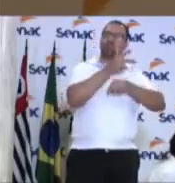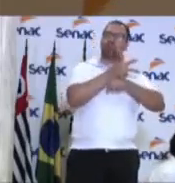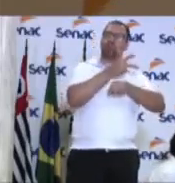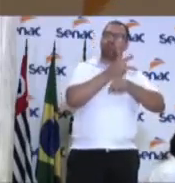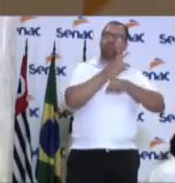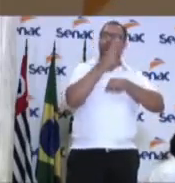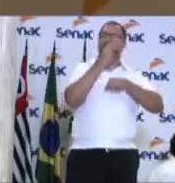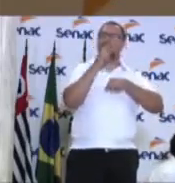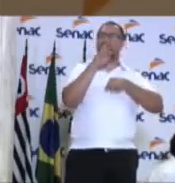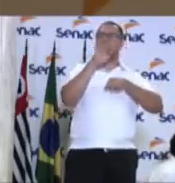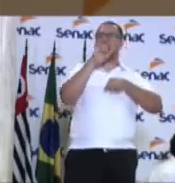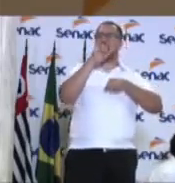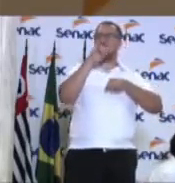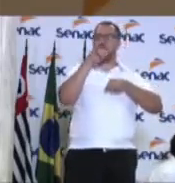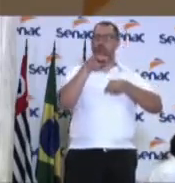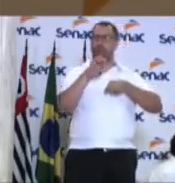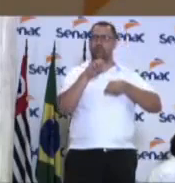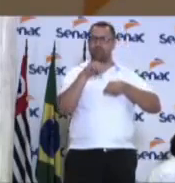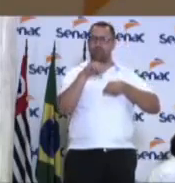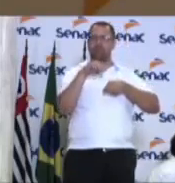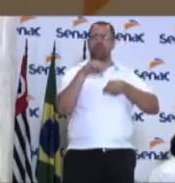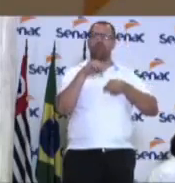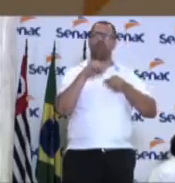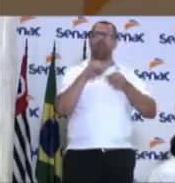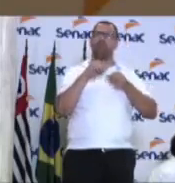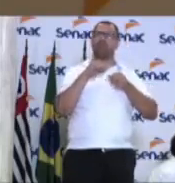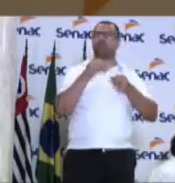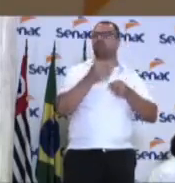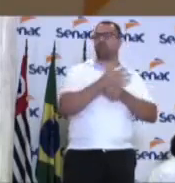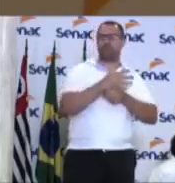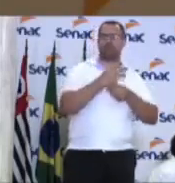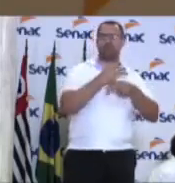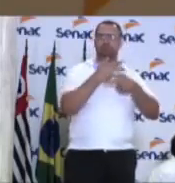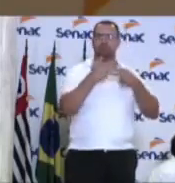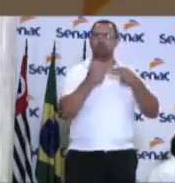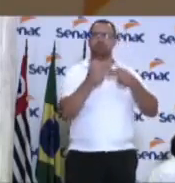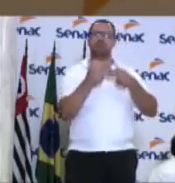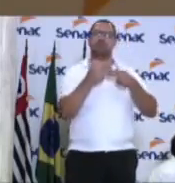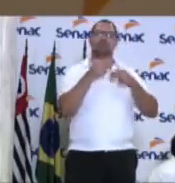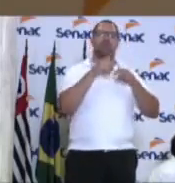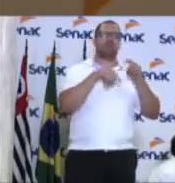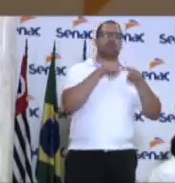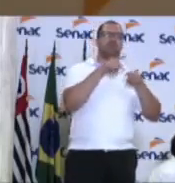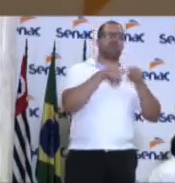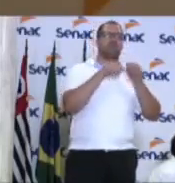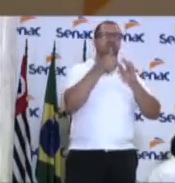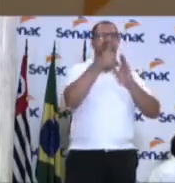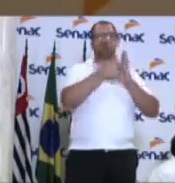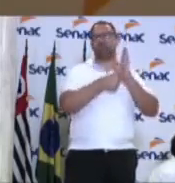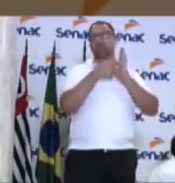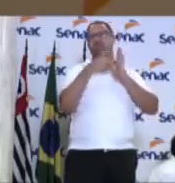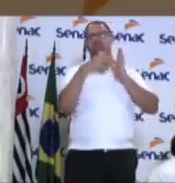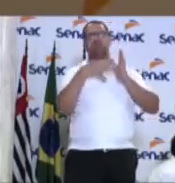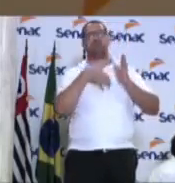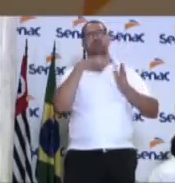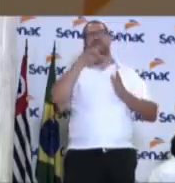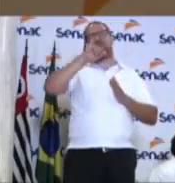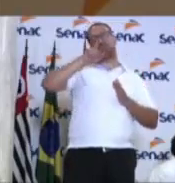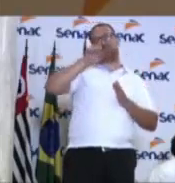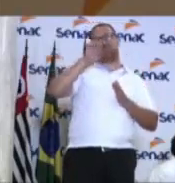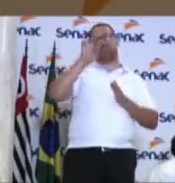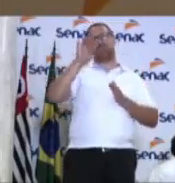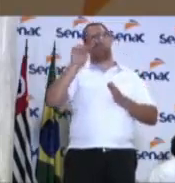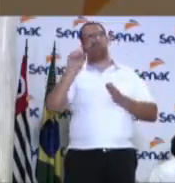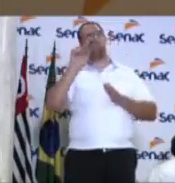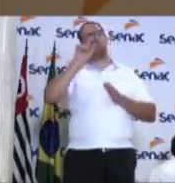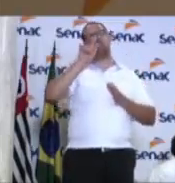premium. Então, Active Info Display, que são esses... Ele tem um monte de coisa legal pra caramba que ele herda de carros como Passat, como Jetta, como